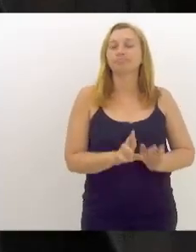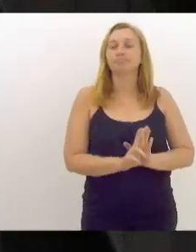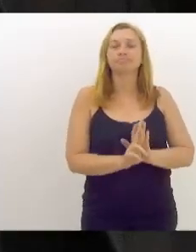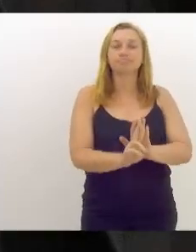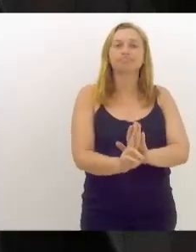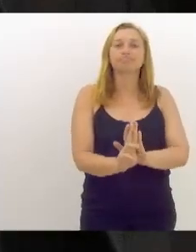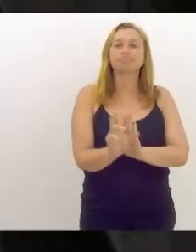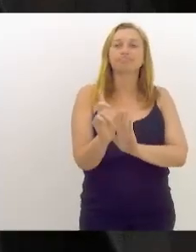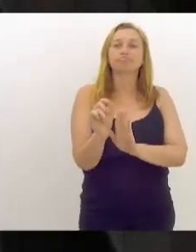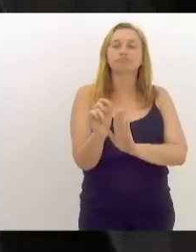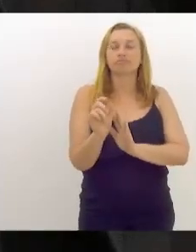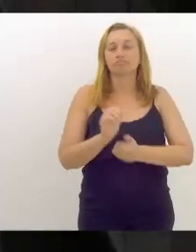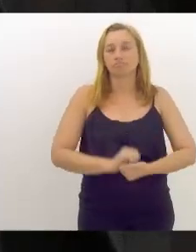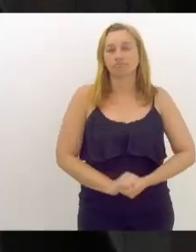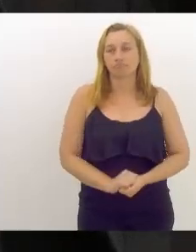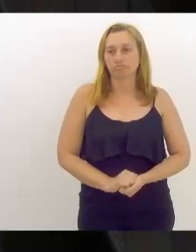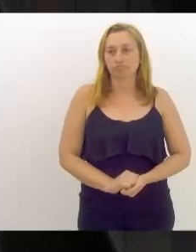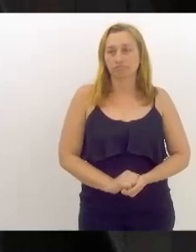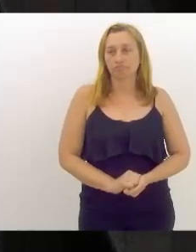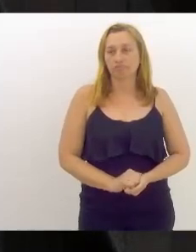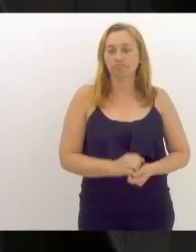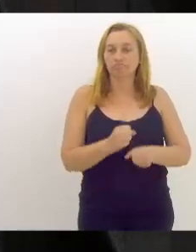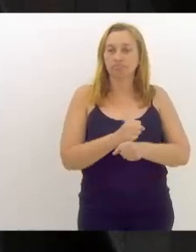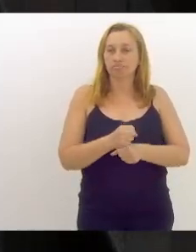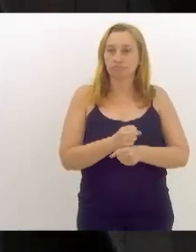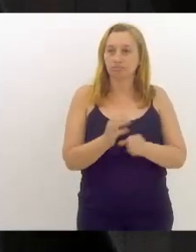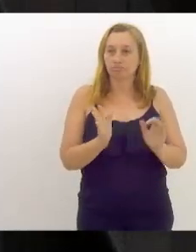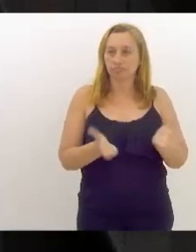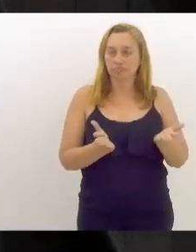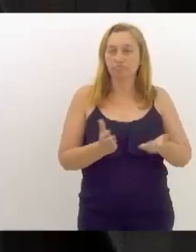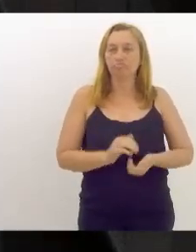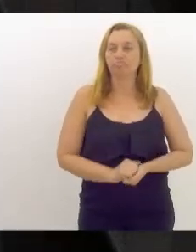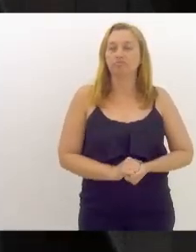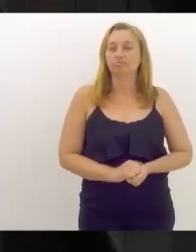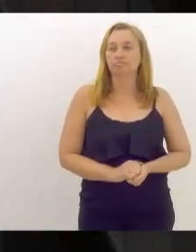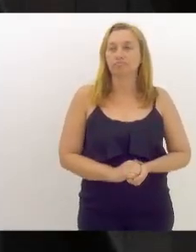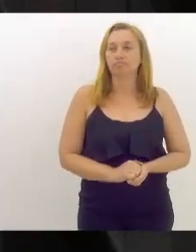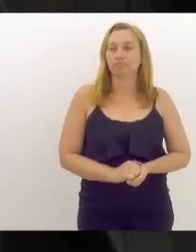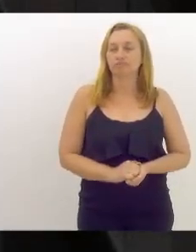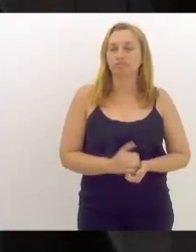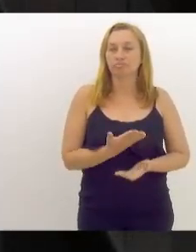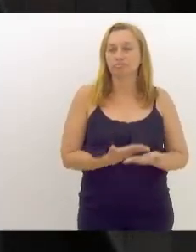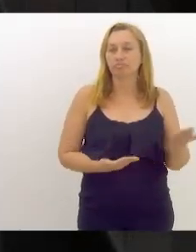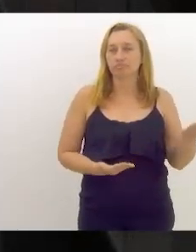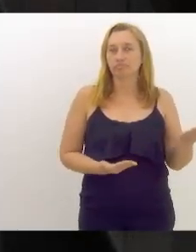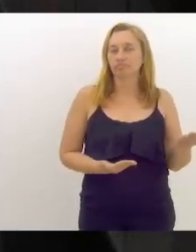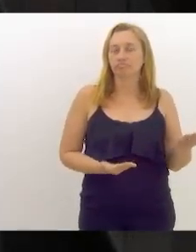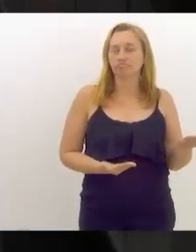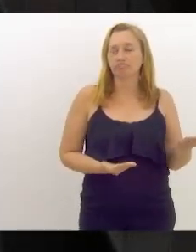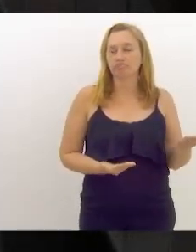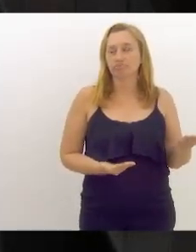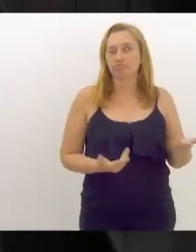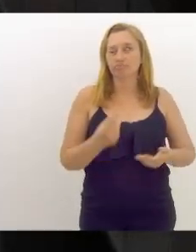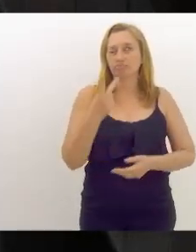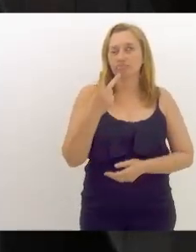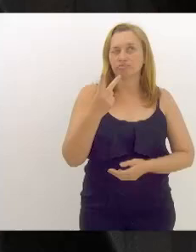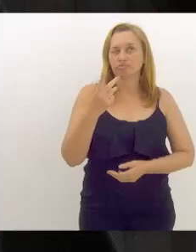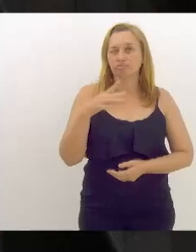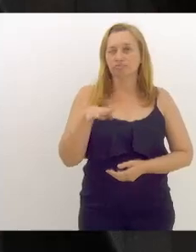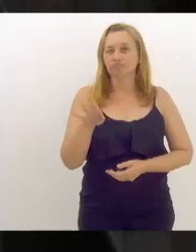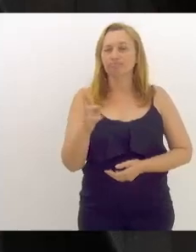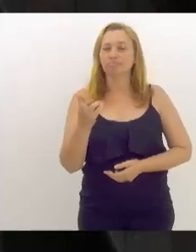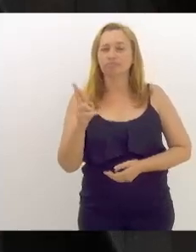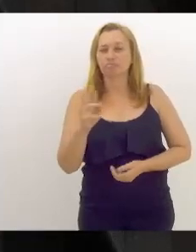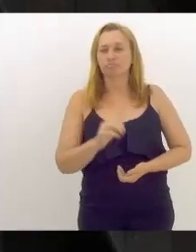representa, neste ano, uma perda na ordem de 2 bilhões de